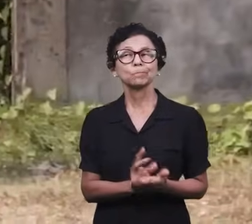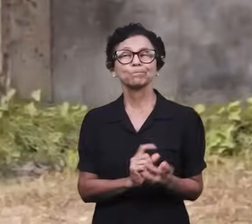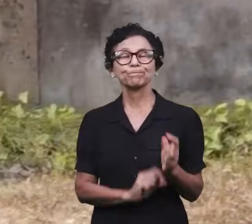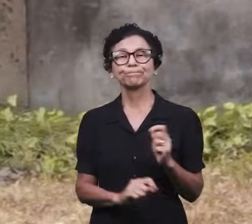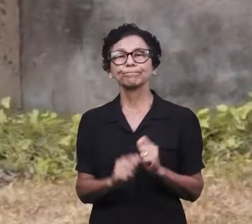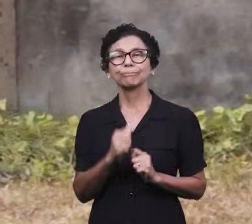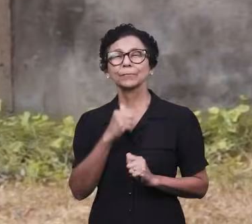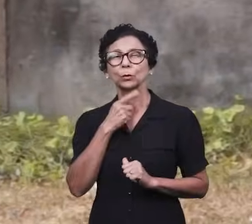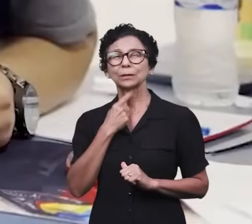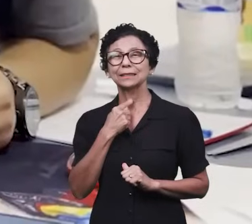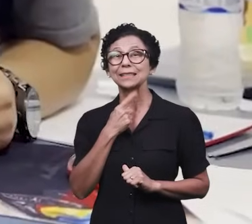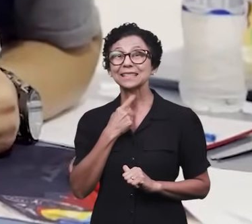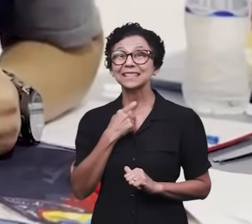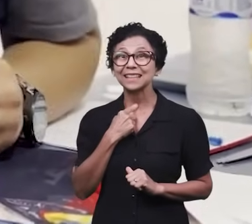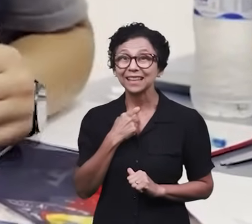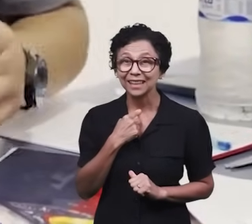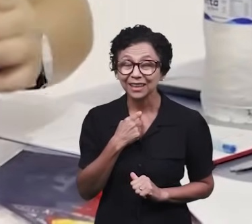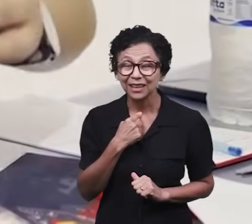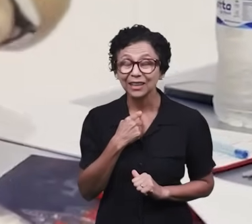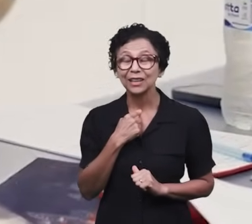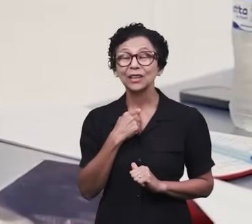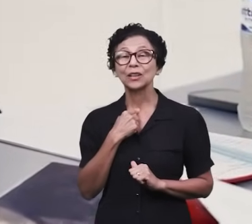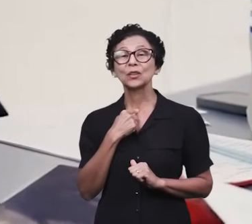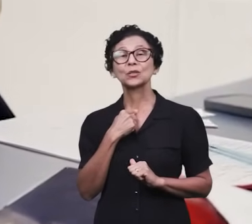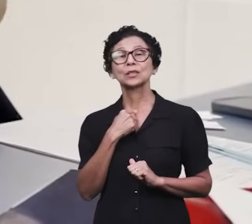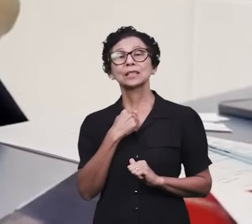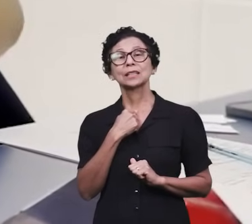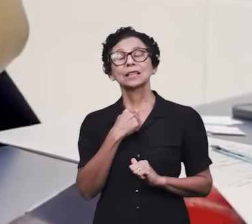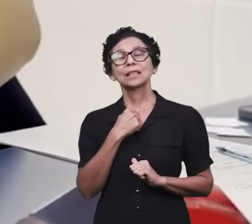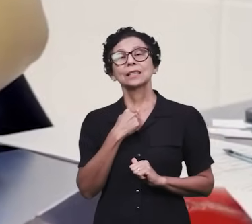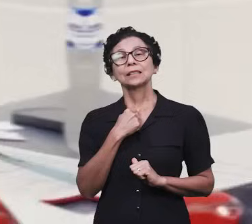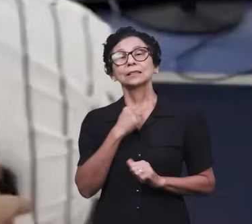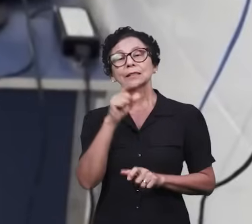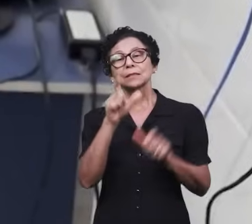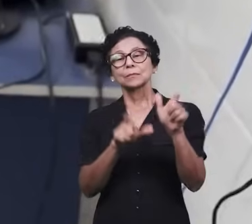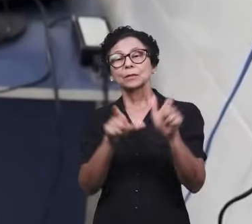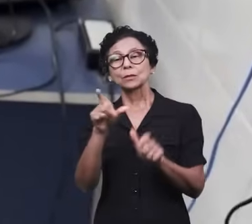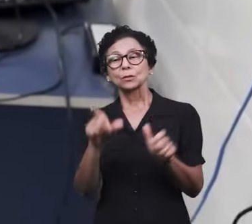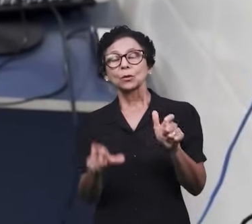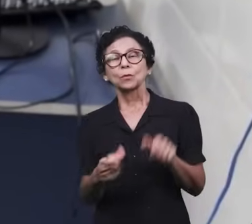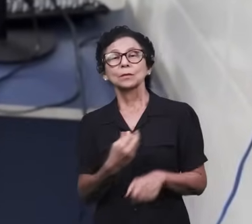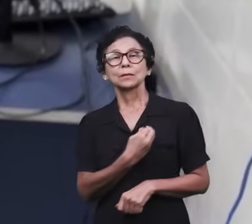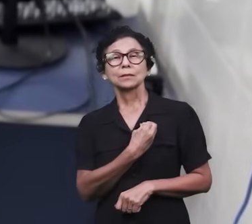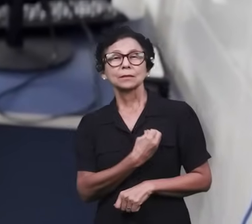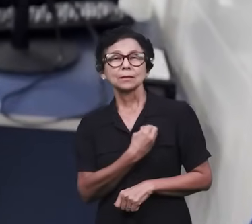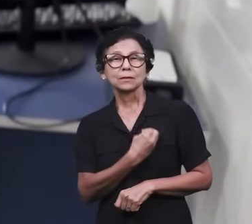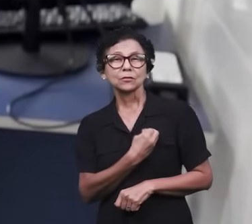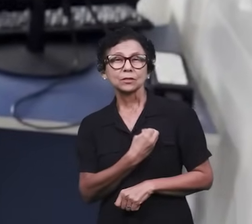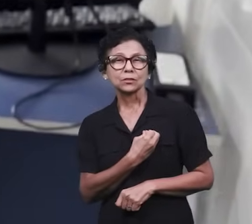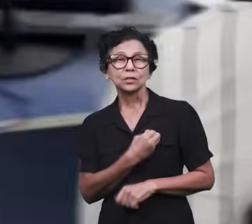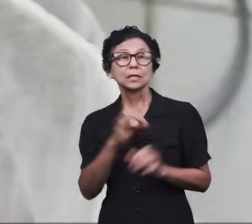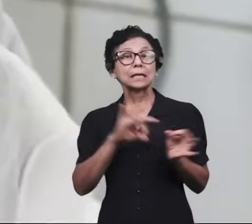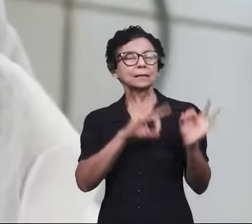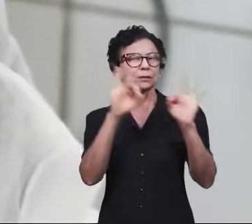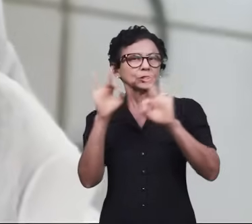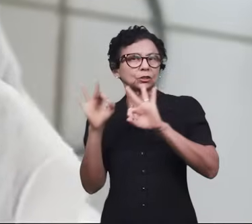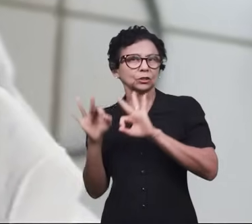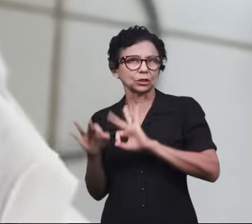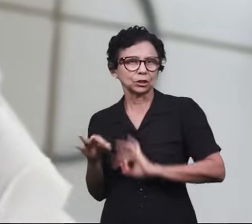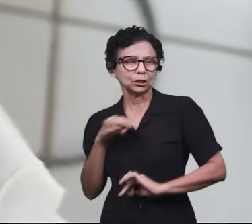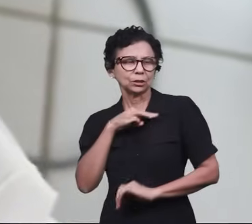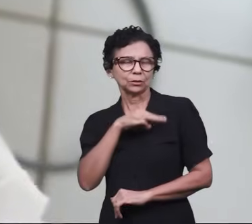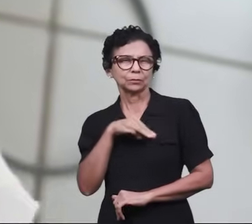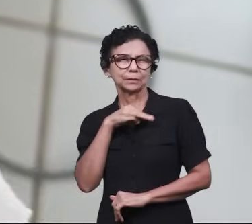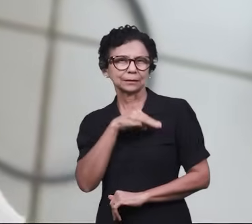nossos meios de transmissão, que acompanharam aí ao longo de uma semana deste trabalho maravilhoso